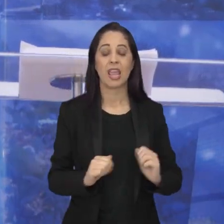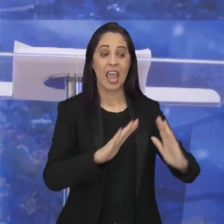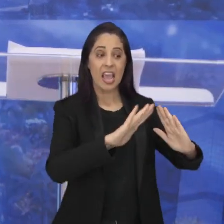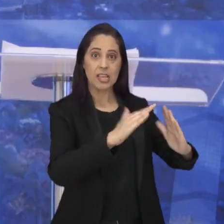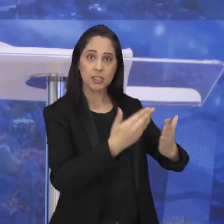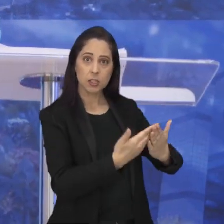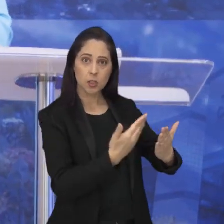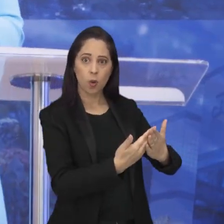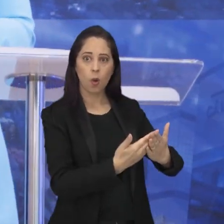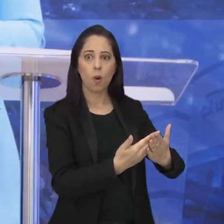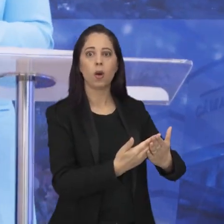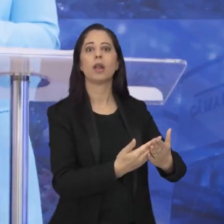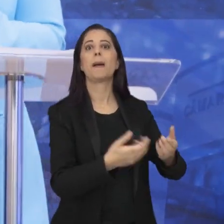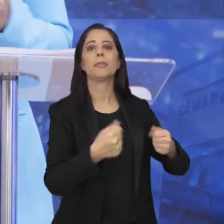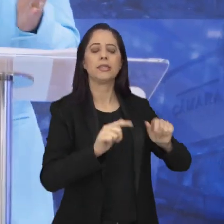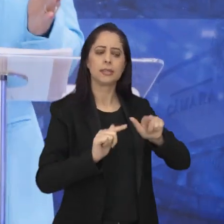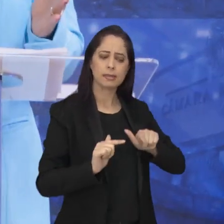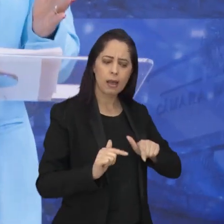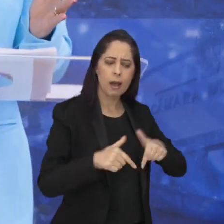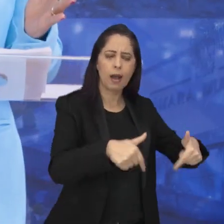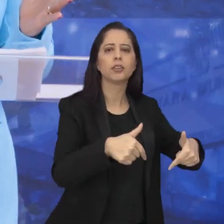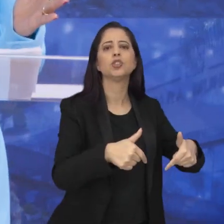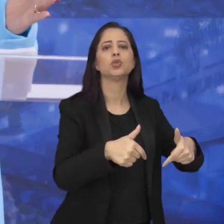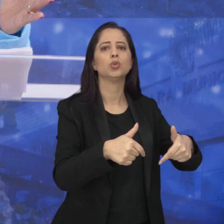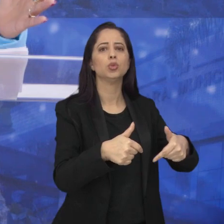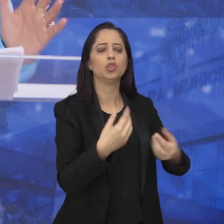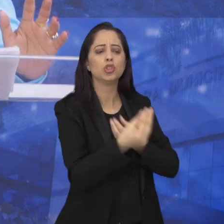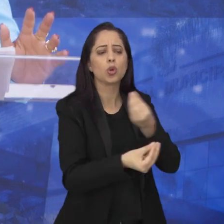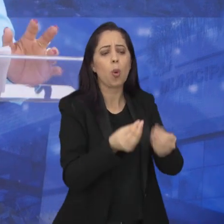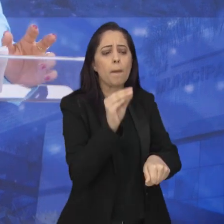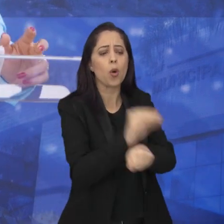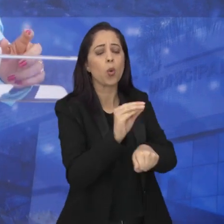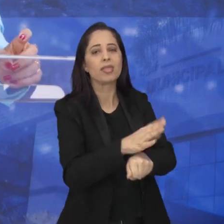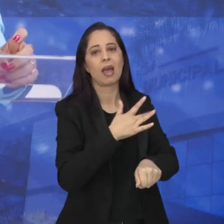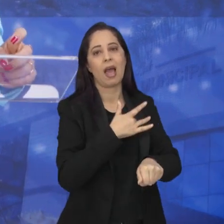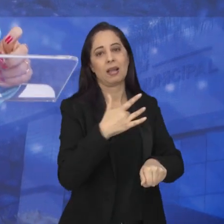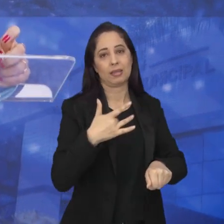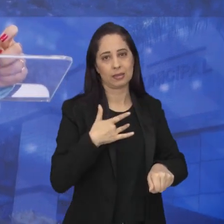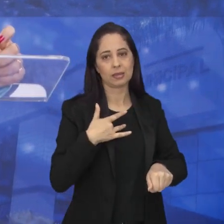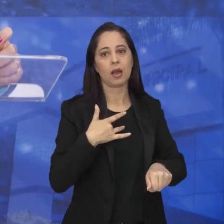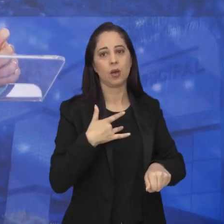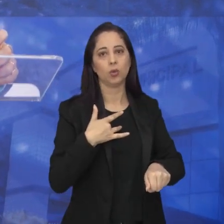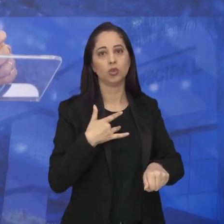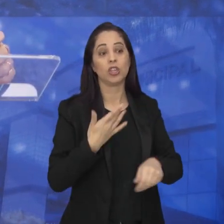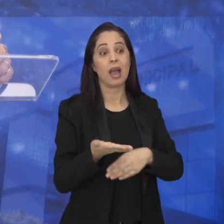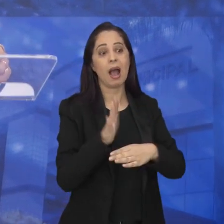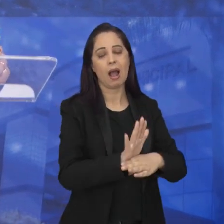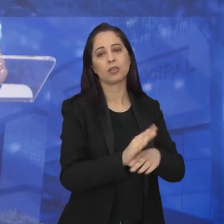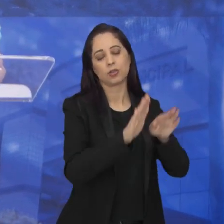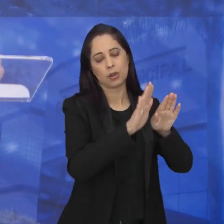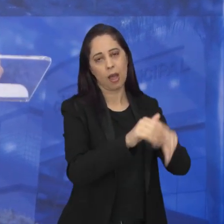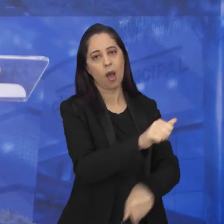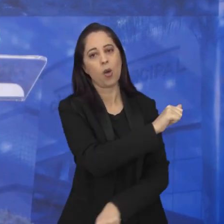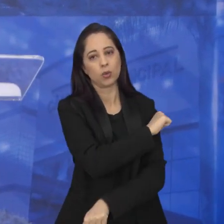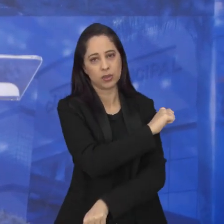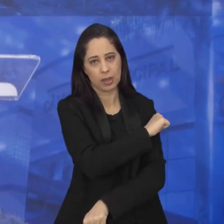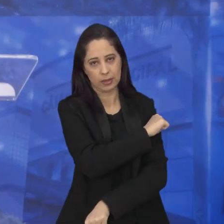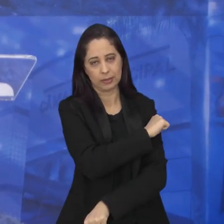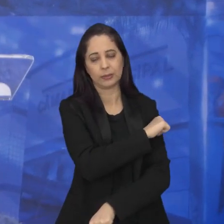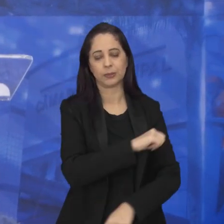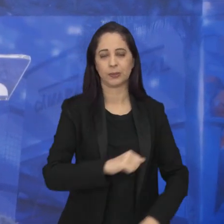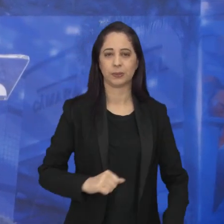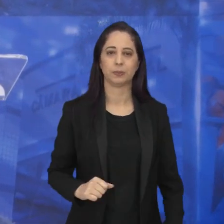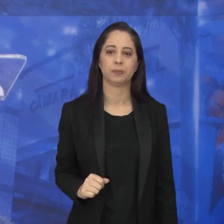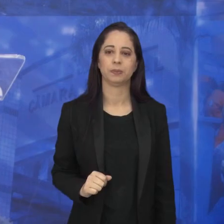que escolas desenvolvam ações que contemplem cuidados com a saúde para facilitar o dia a dia dos alunos